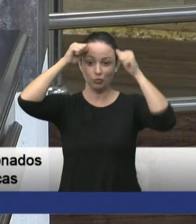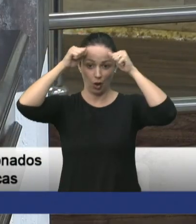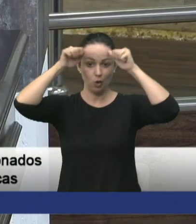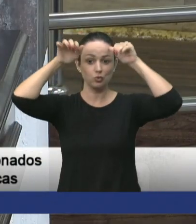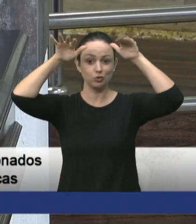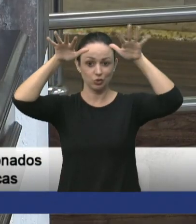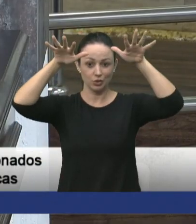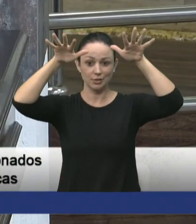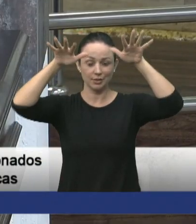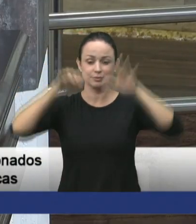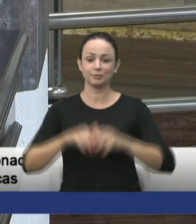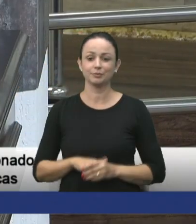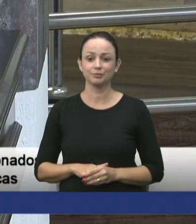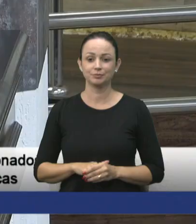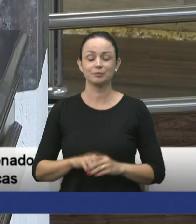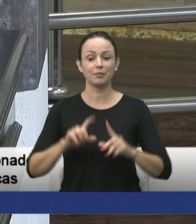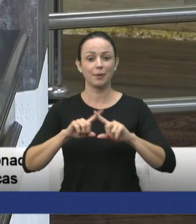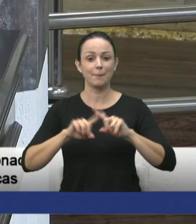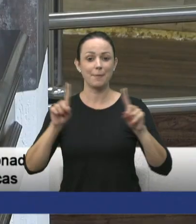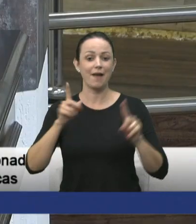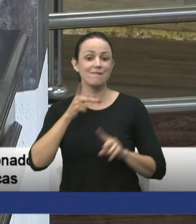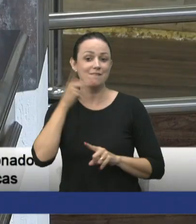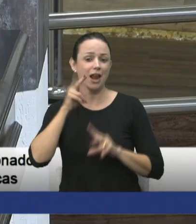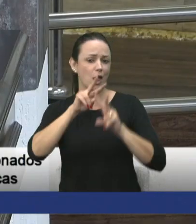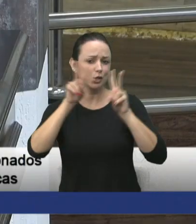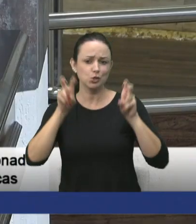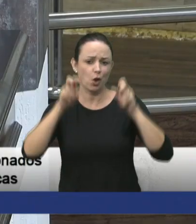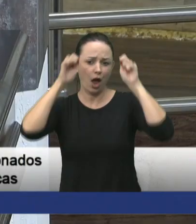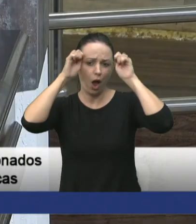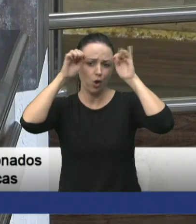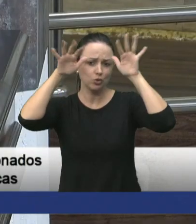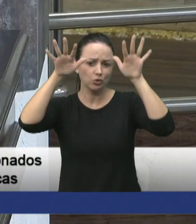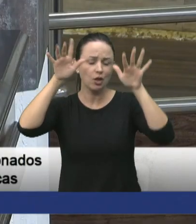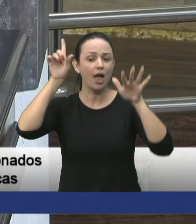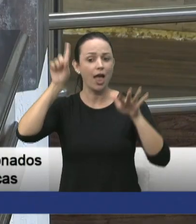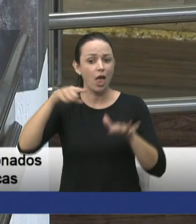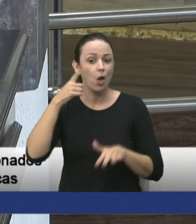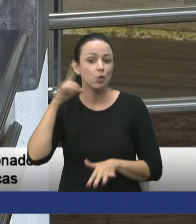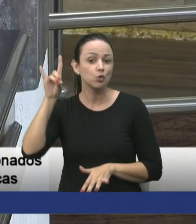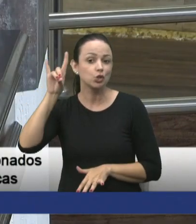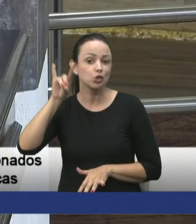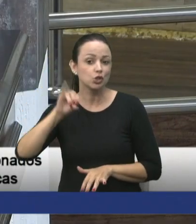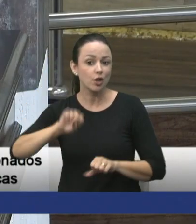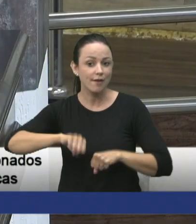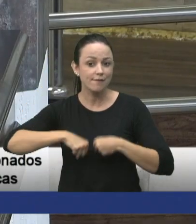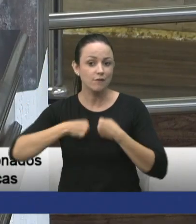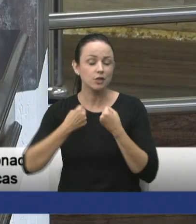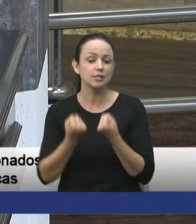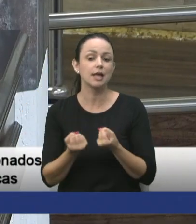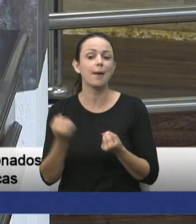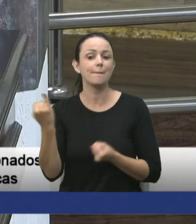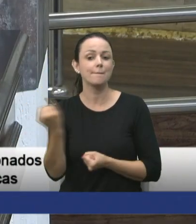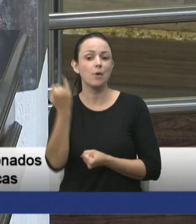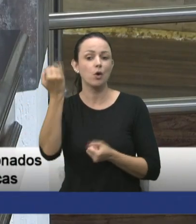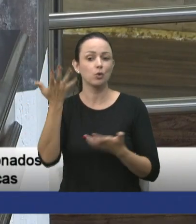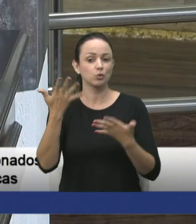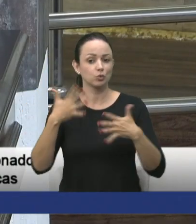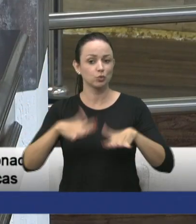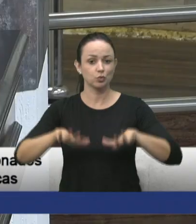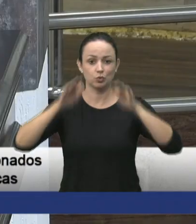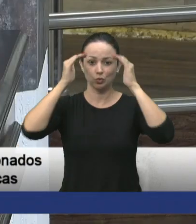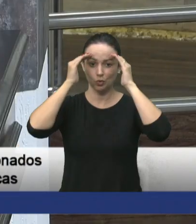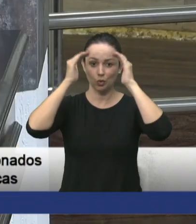Espectro Autista. Mais do que falar sobre autismo, é um dia para reforçar a importância da inclusão, do respeito e